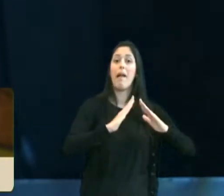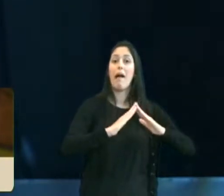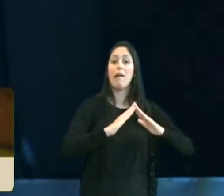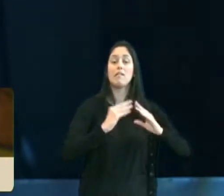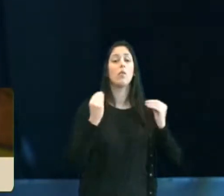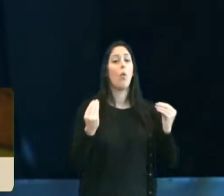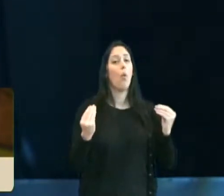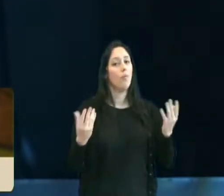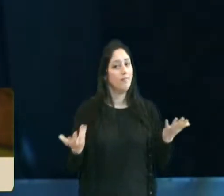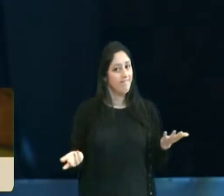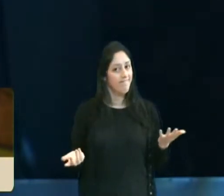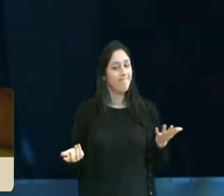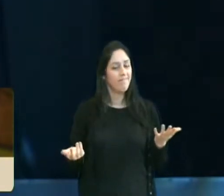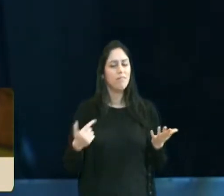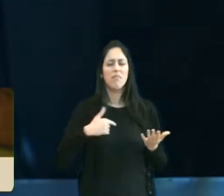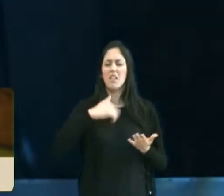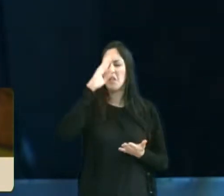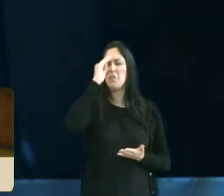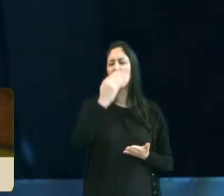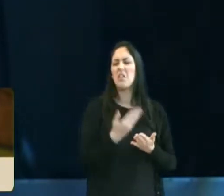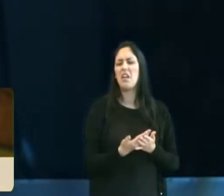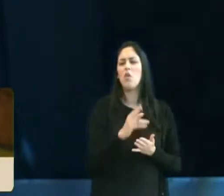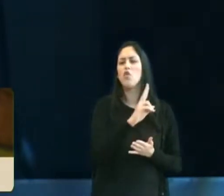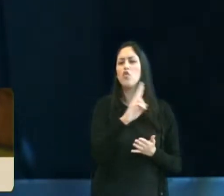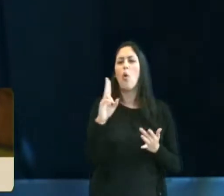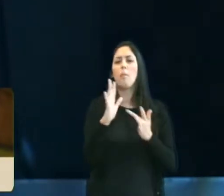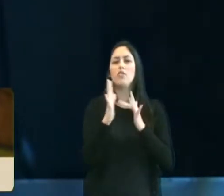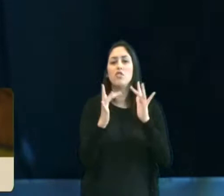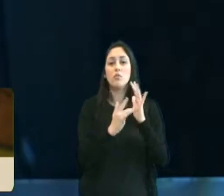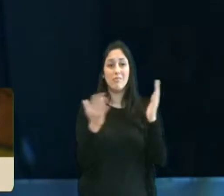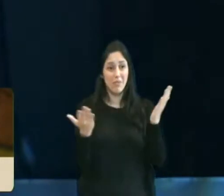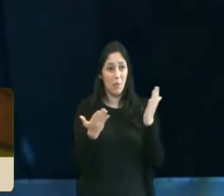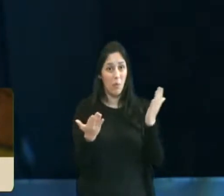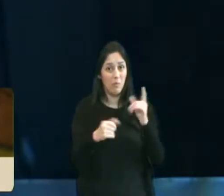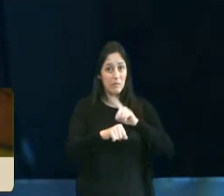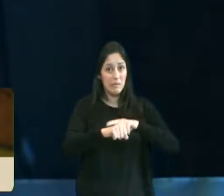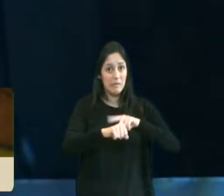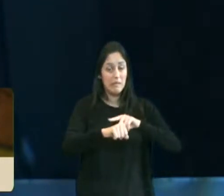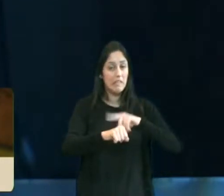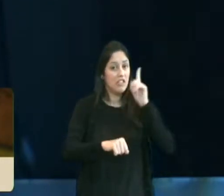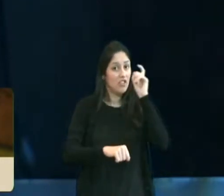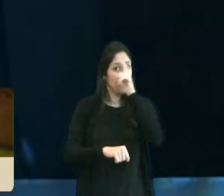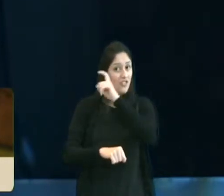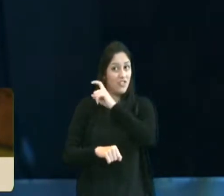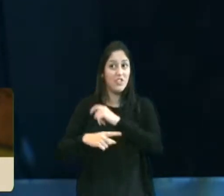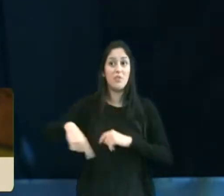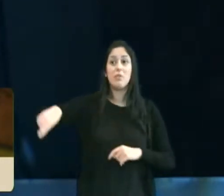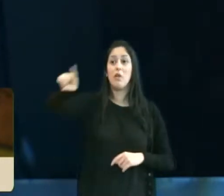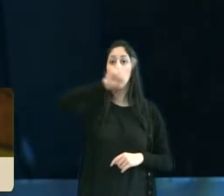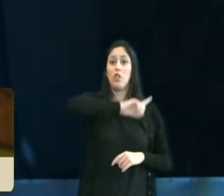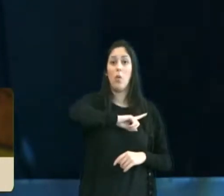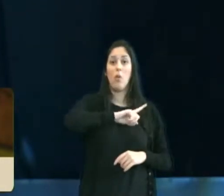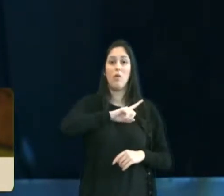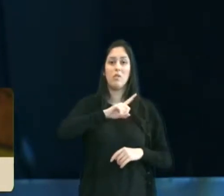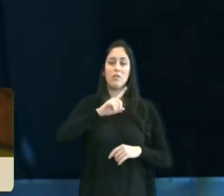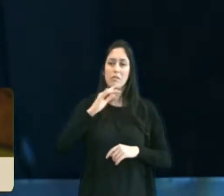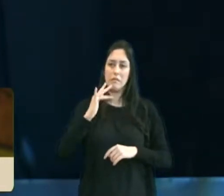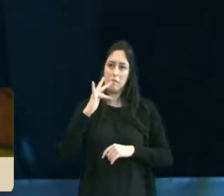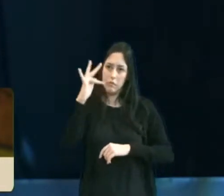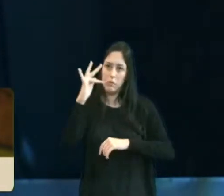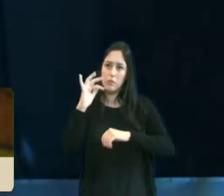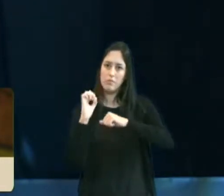creio que, em nome de Jesus, nesse tempo de enfrentamentos, onde muitos na volta vão quebrar, empresas vão